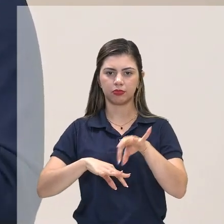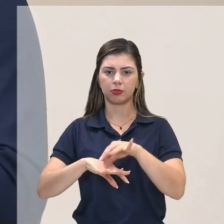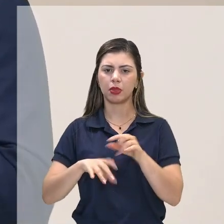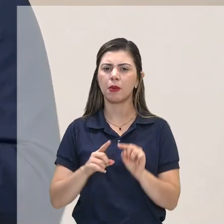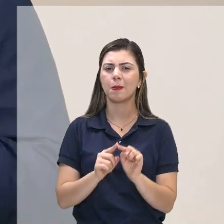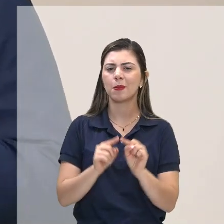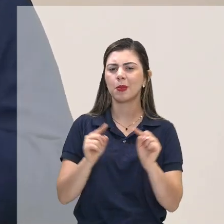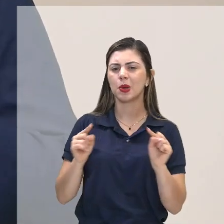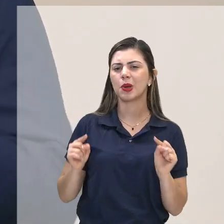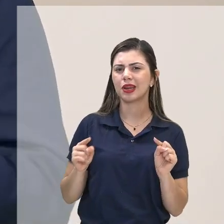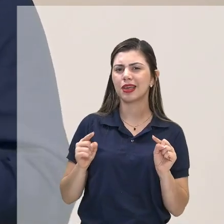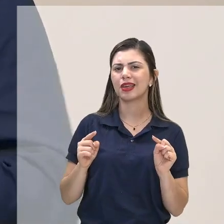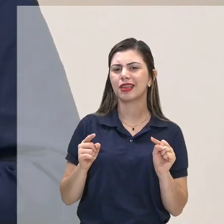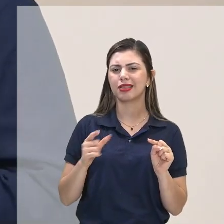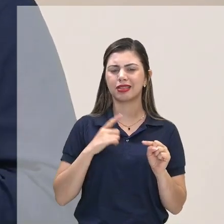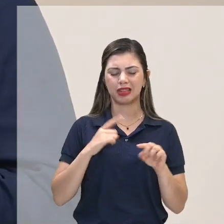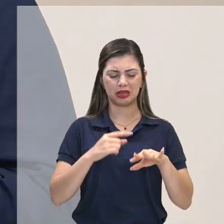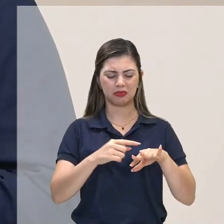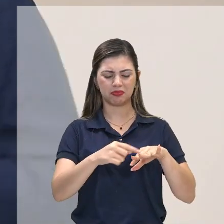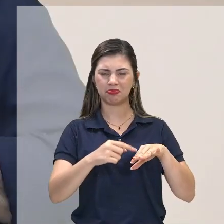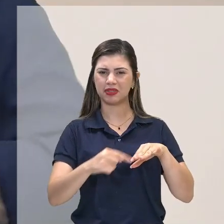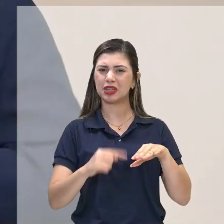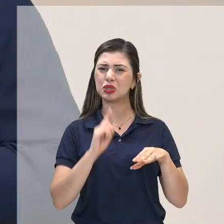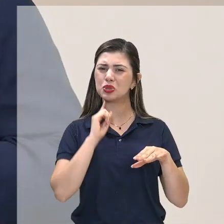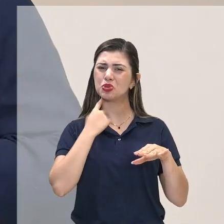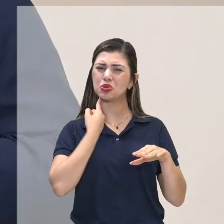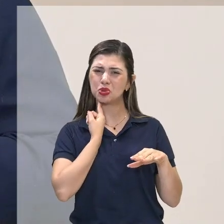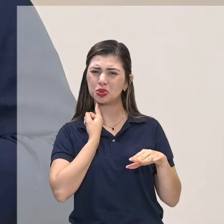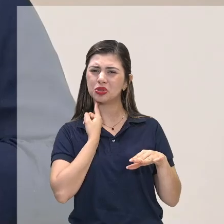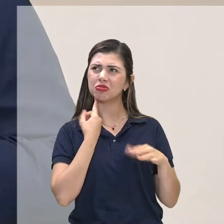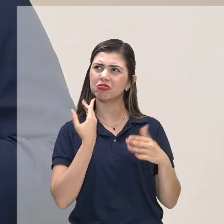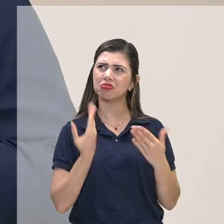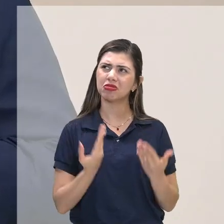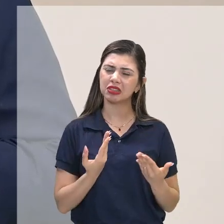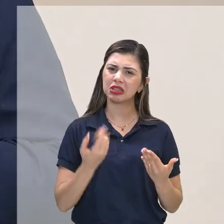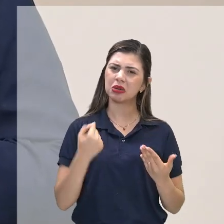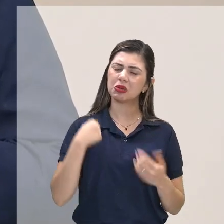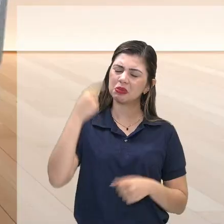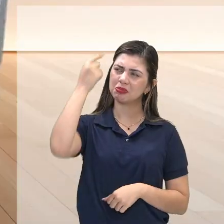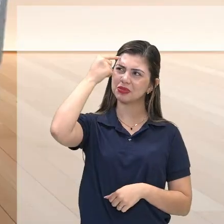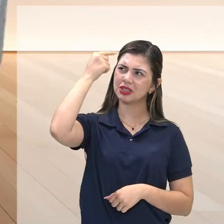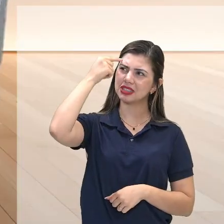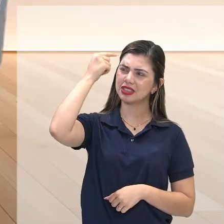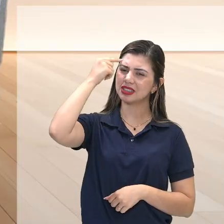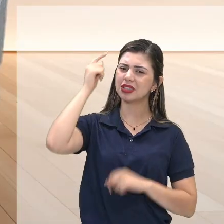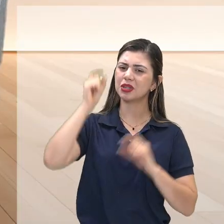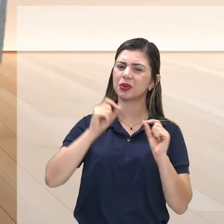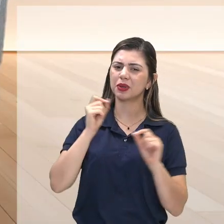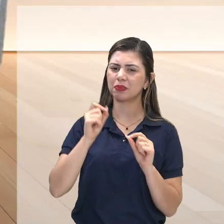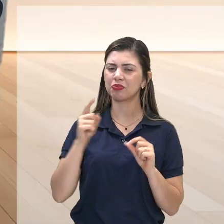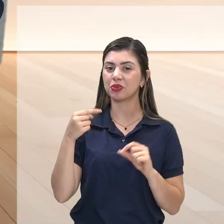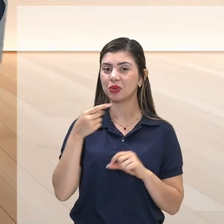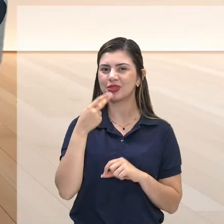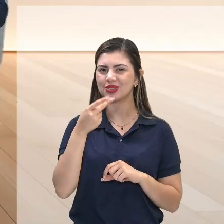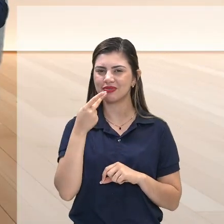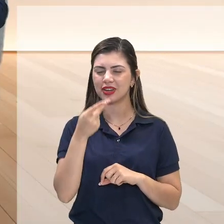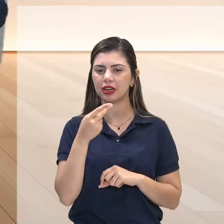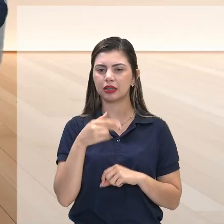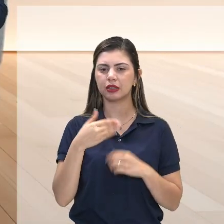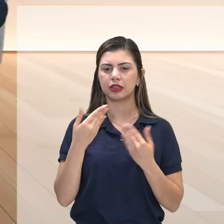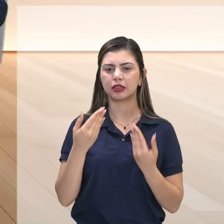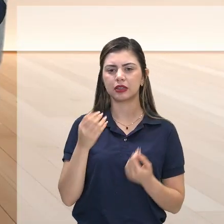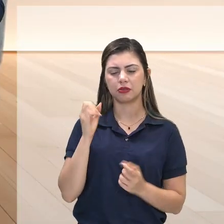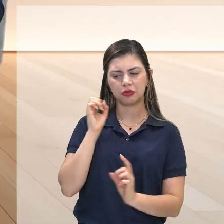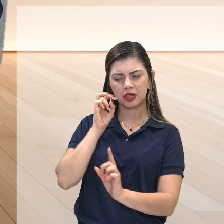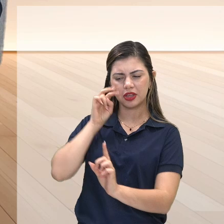ela trazia nas unhas muita sujeira, né? E aí me veio à cabeça a ideia daquele ditado, né? Nunca julgue